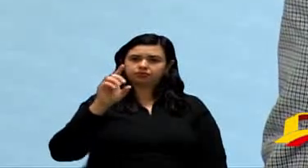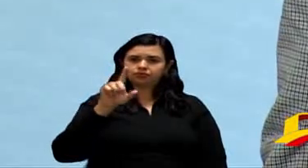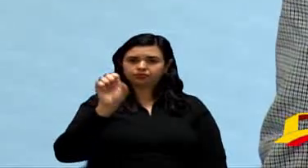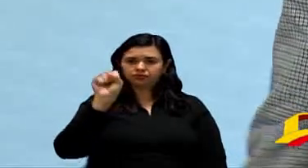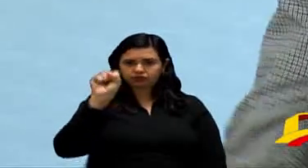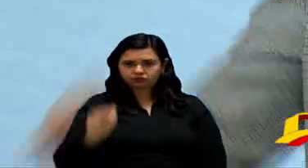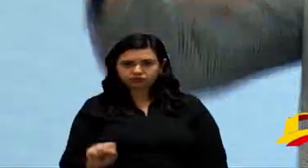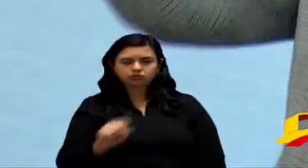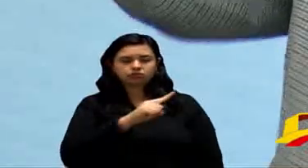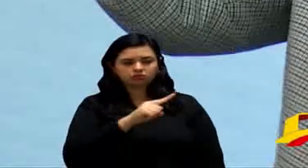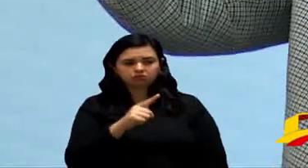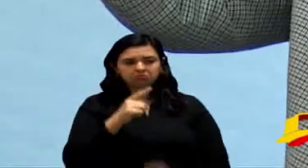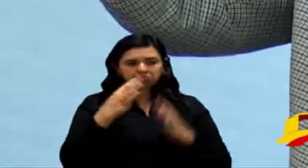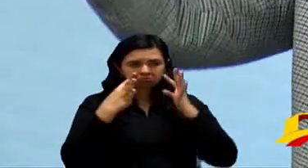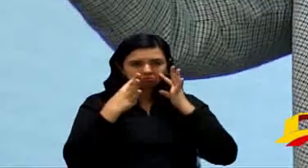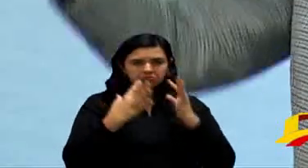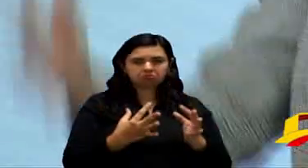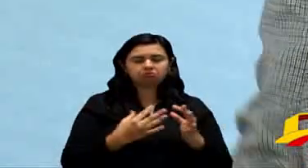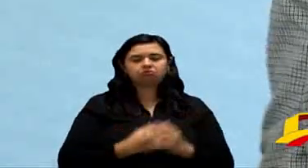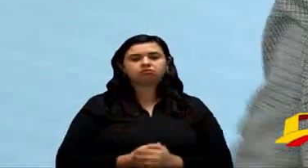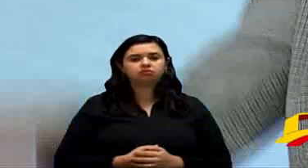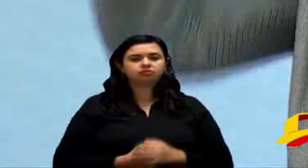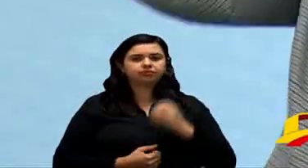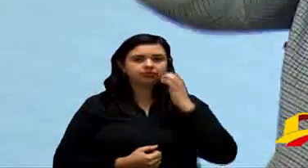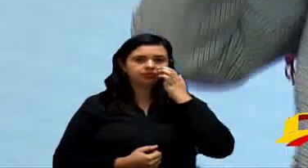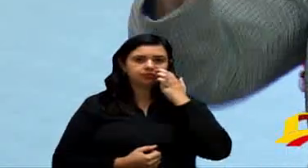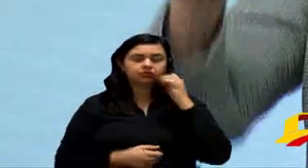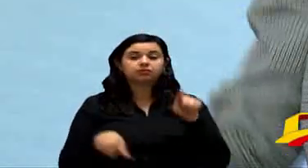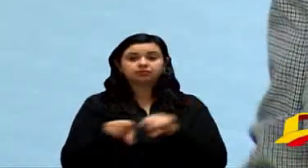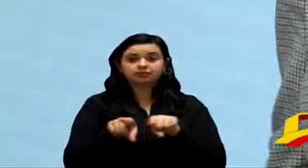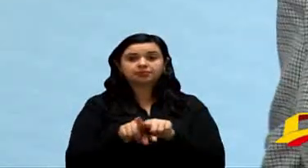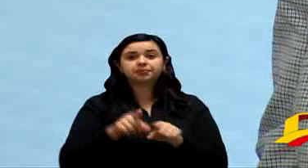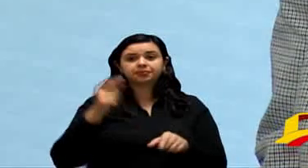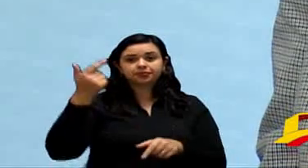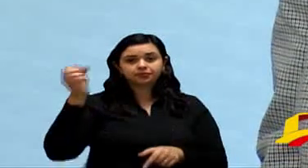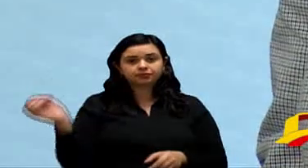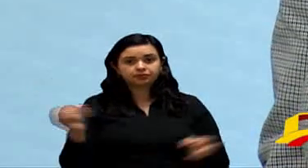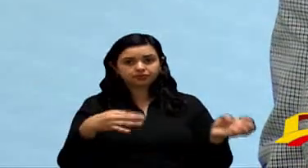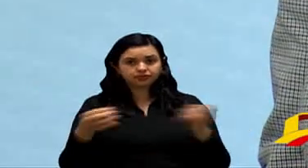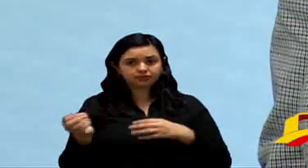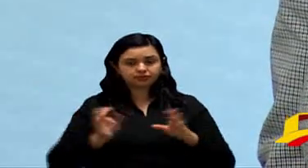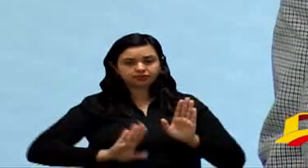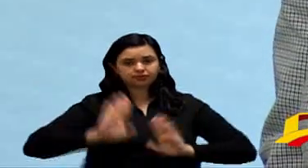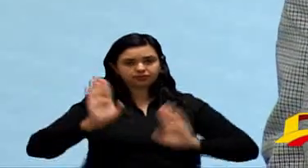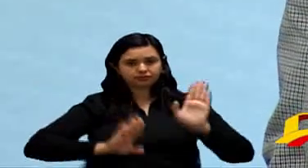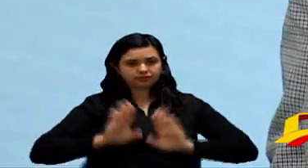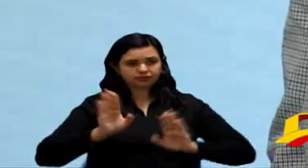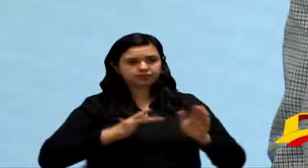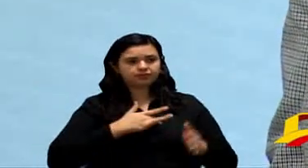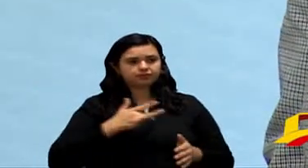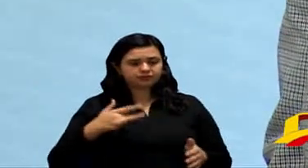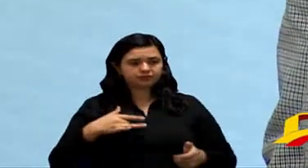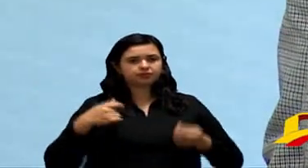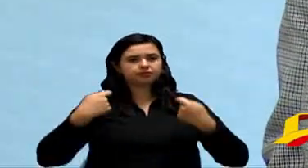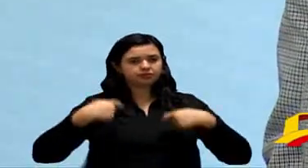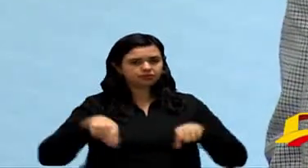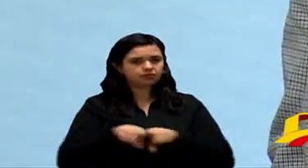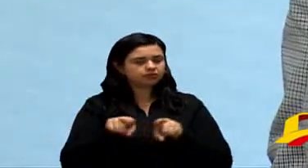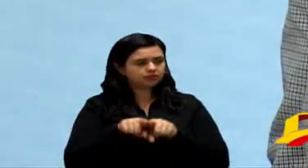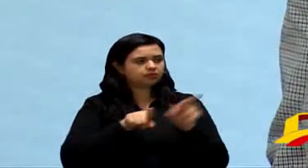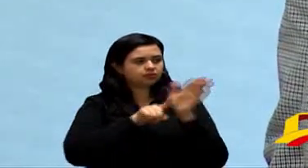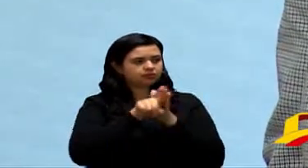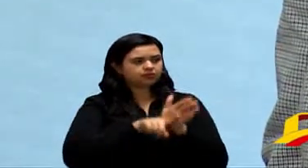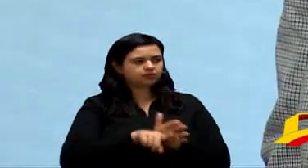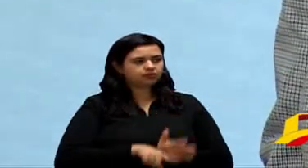Educação teremos novas licitações na área da saúde que também estão sendo investigados também estão sendo investigados